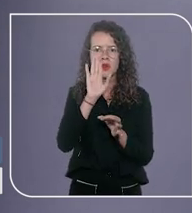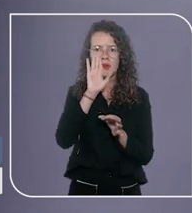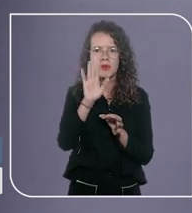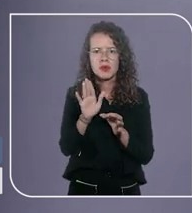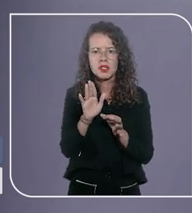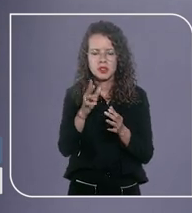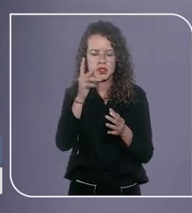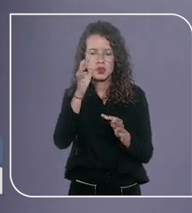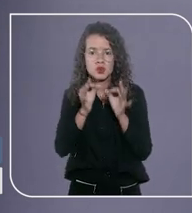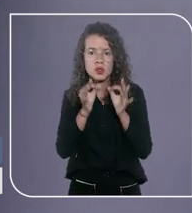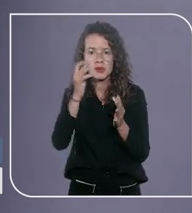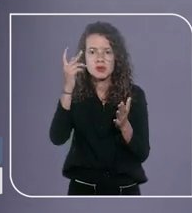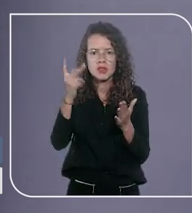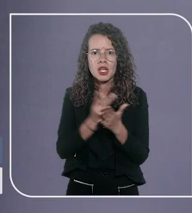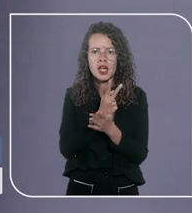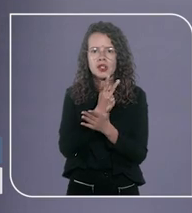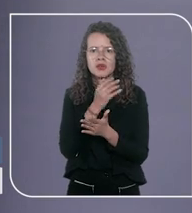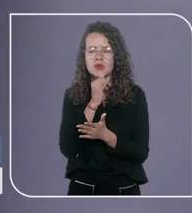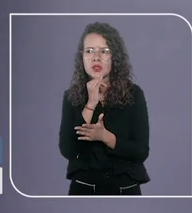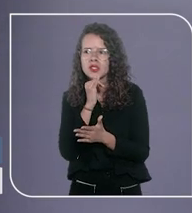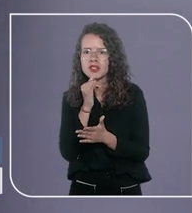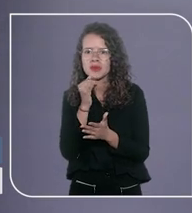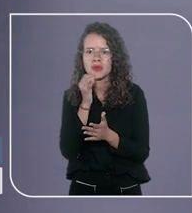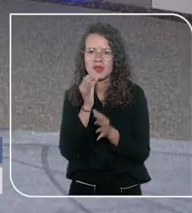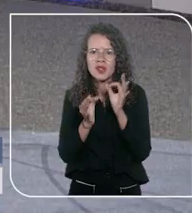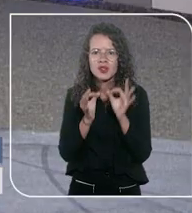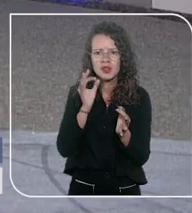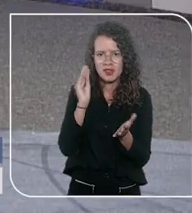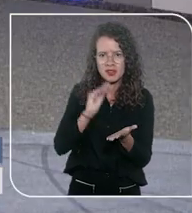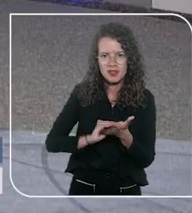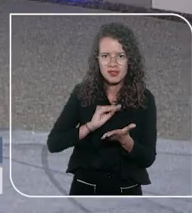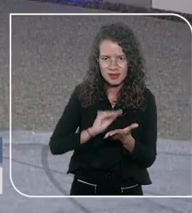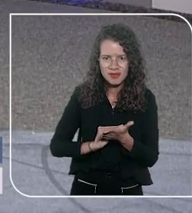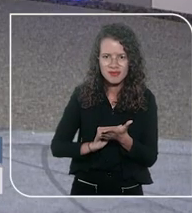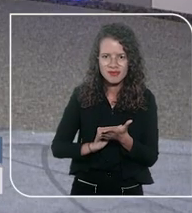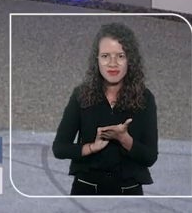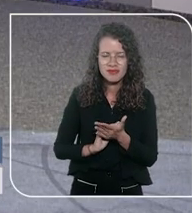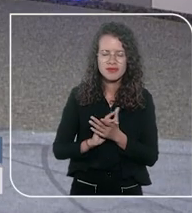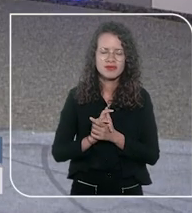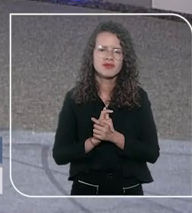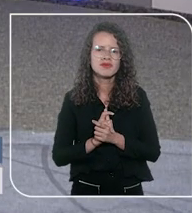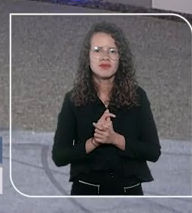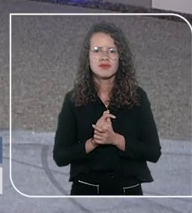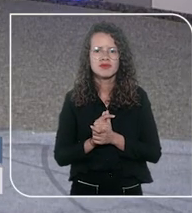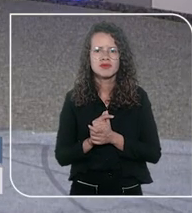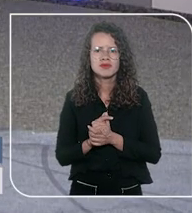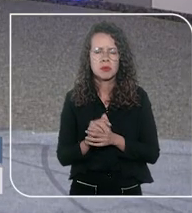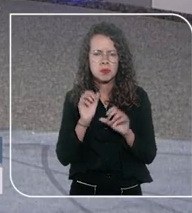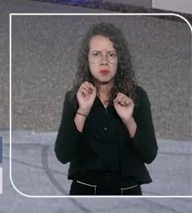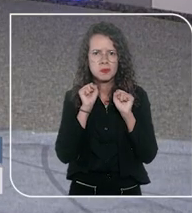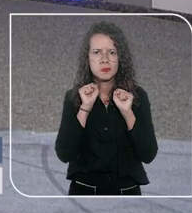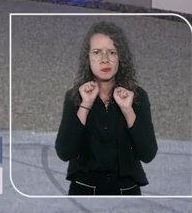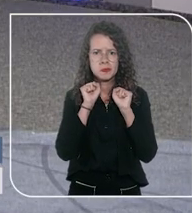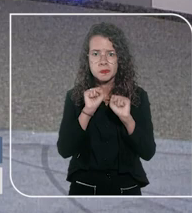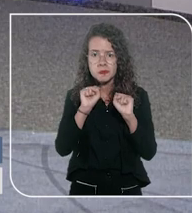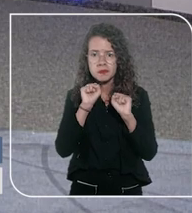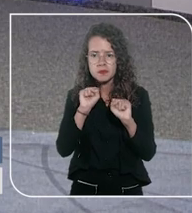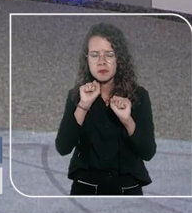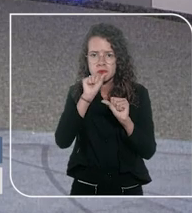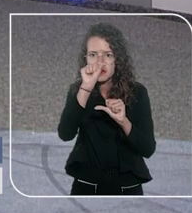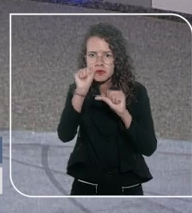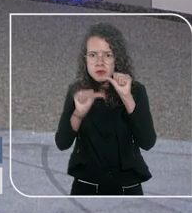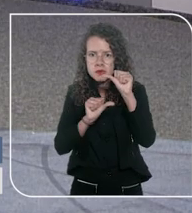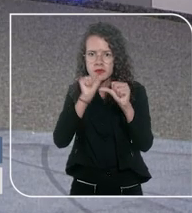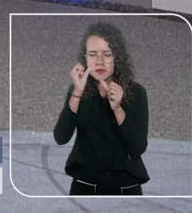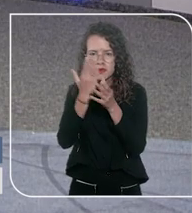de julgamento mesmo, né? Uma injustiça, conforme a percepção da pessoa embargante, pode-se corrigi-lo